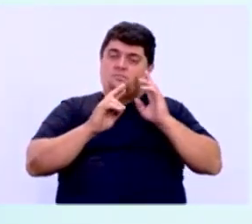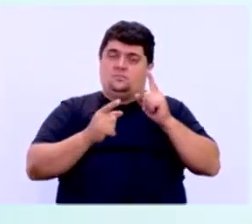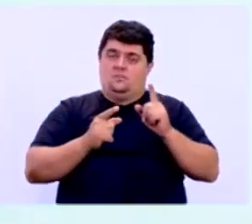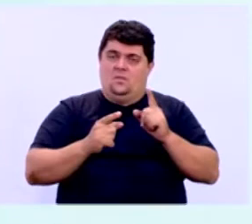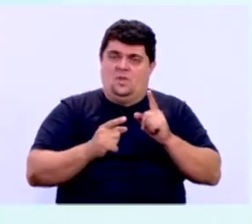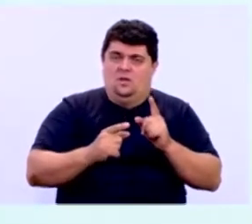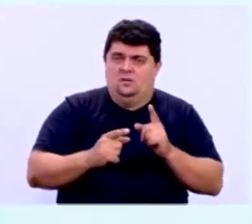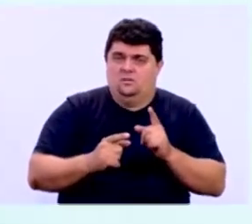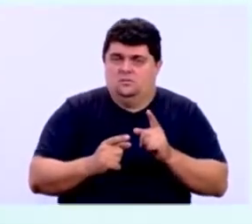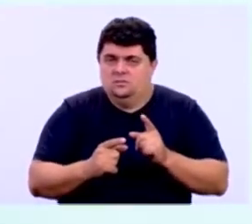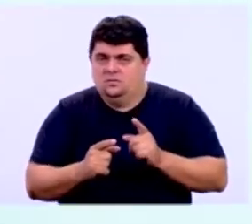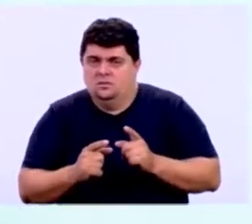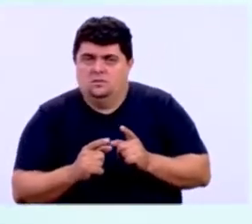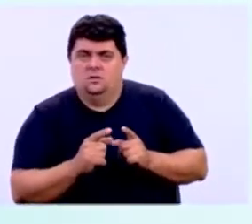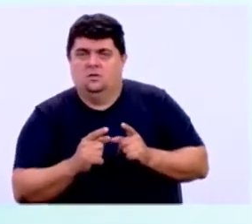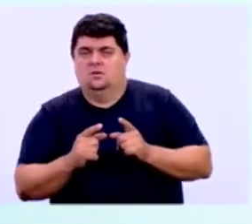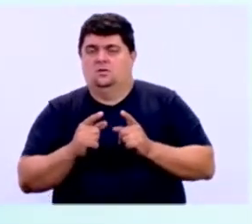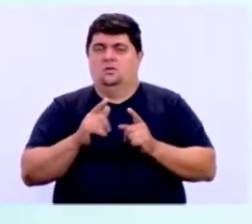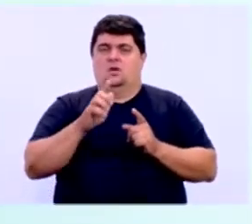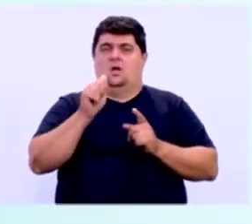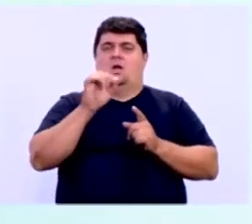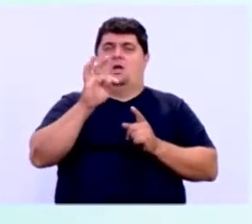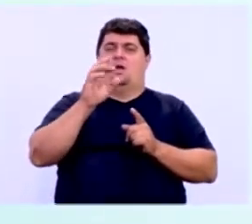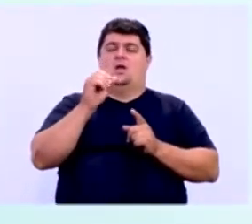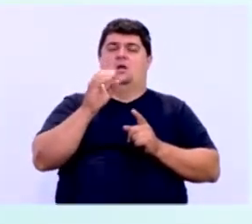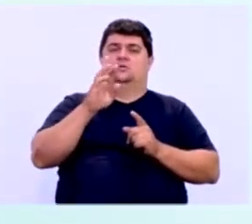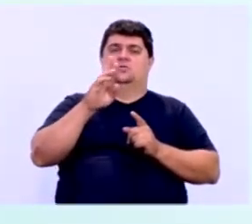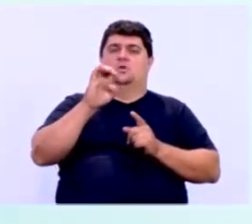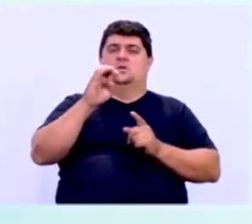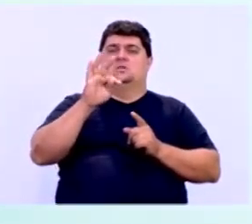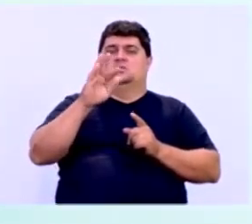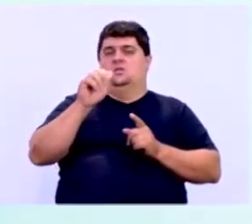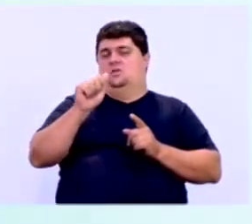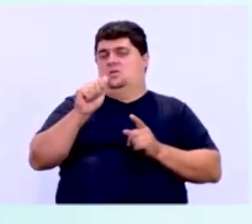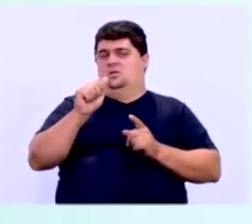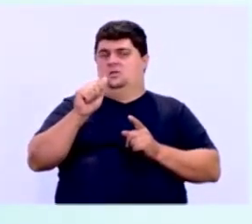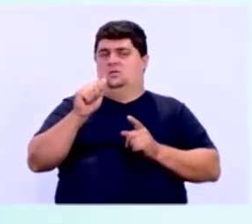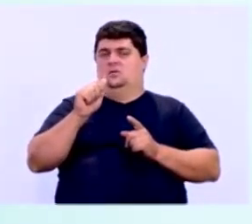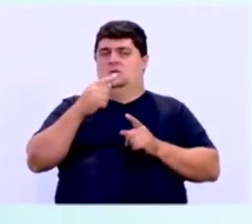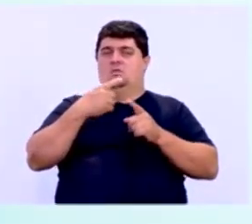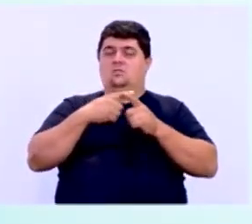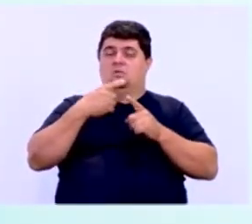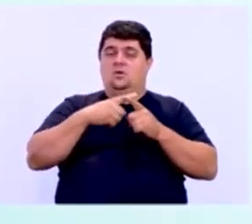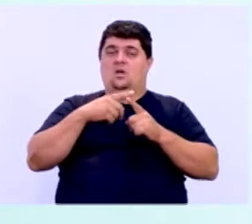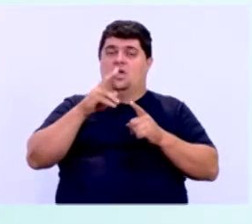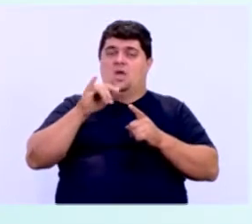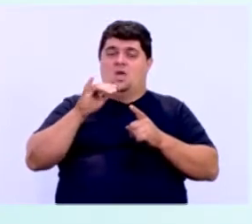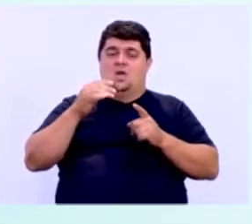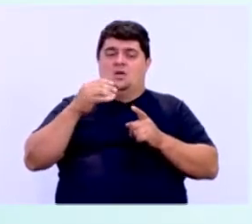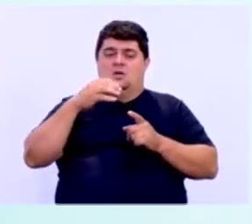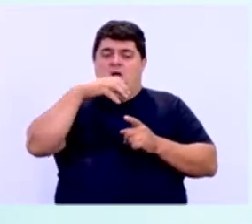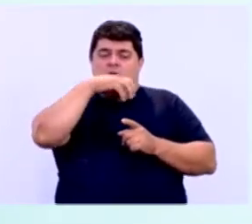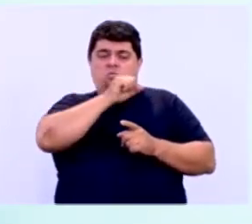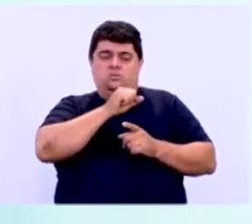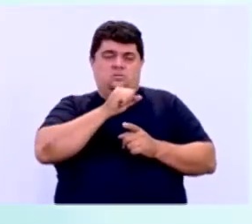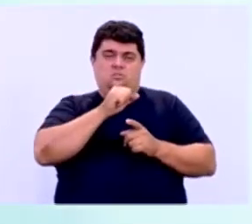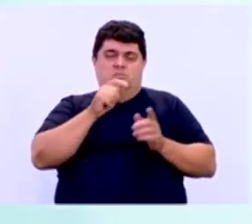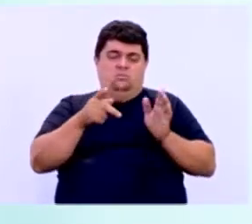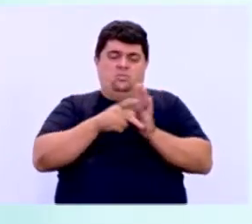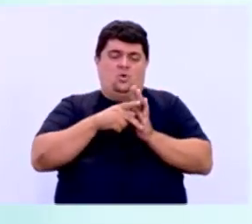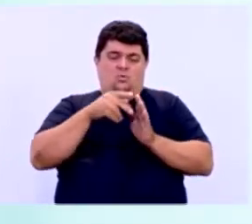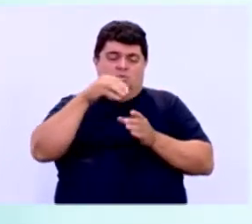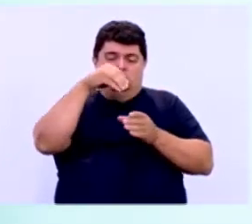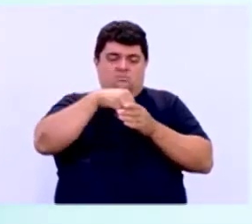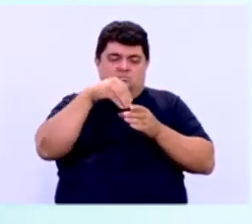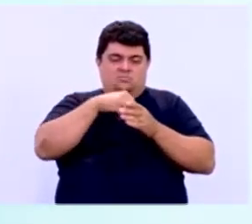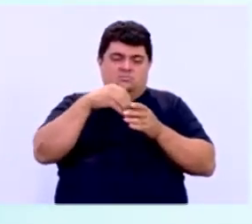Diferentemente aqui, né, do gasto de receita. Esse gasto de receita ele é utilizado para as suas atividades de gestão, a sua